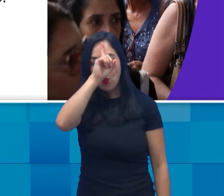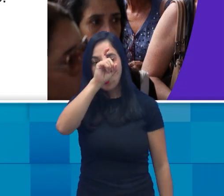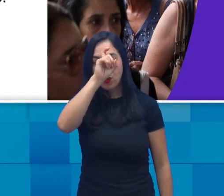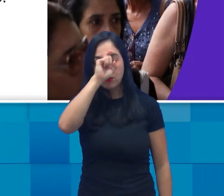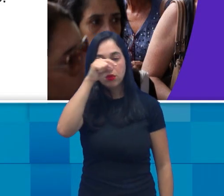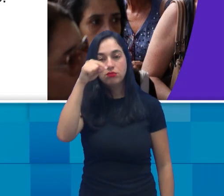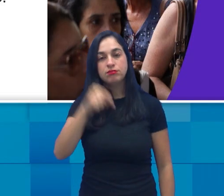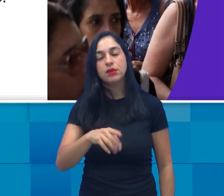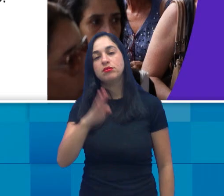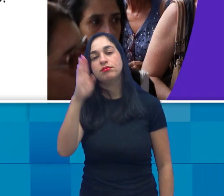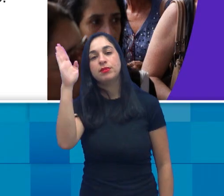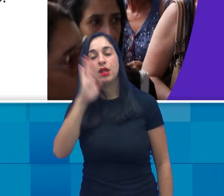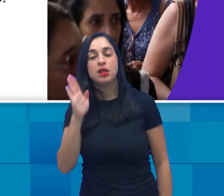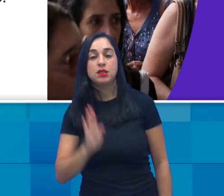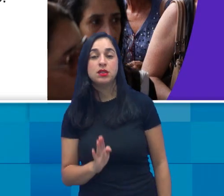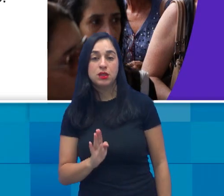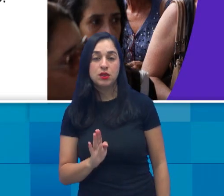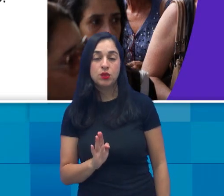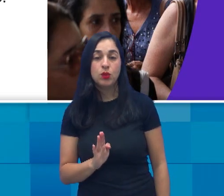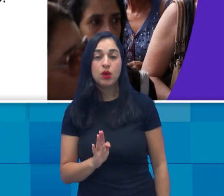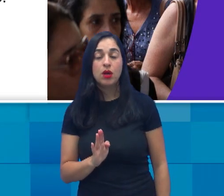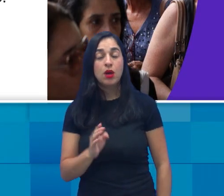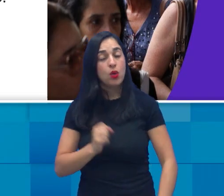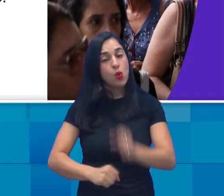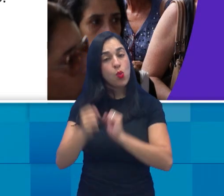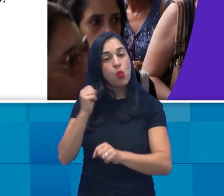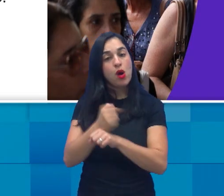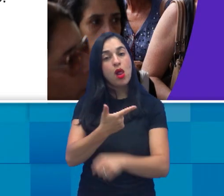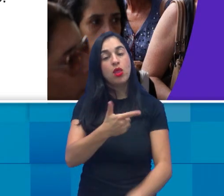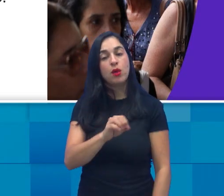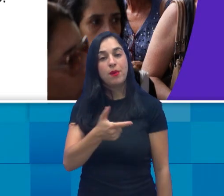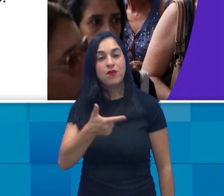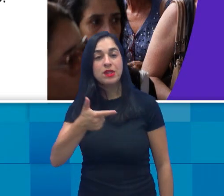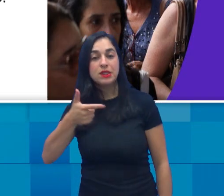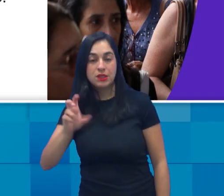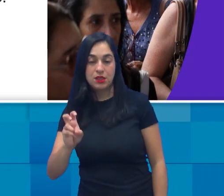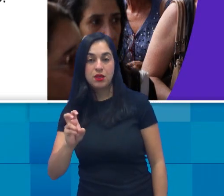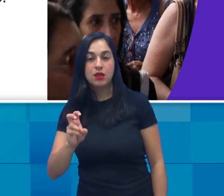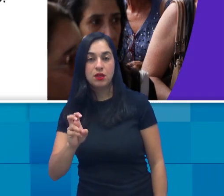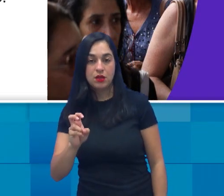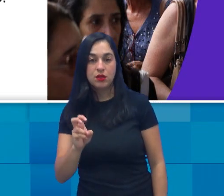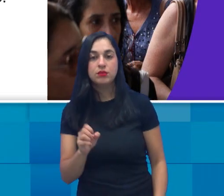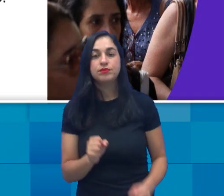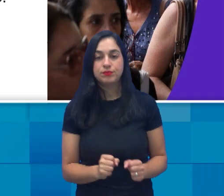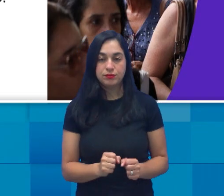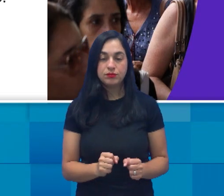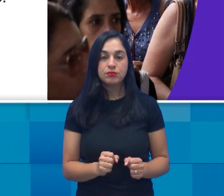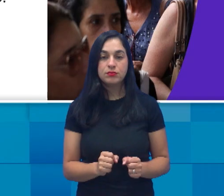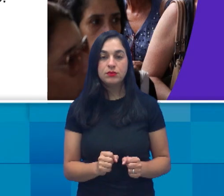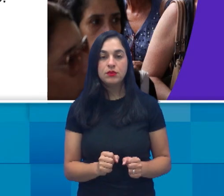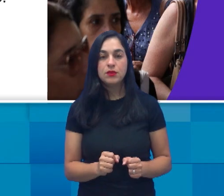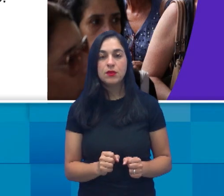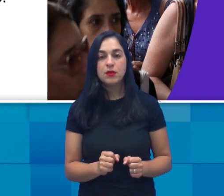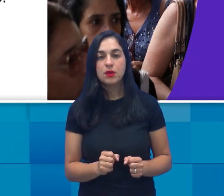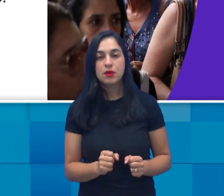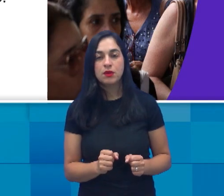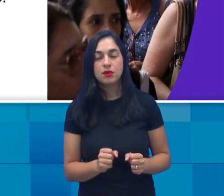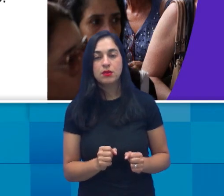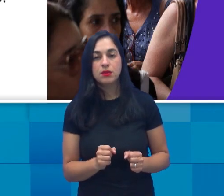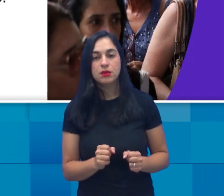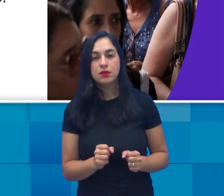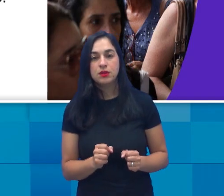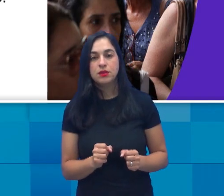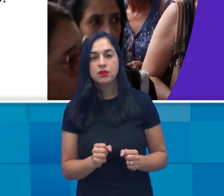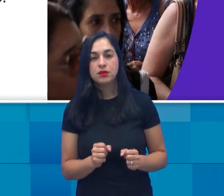país. São, em 2025. Mais da metade das mulheres havia sido